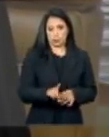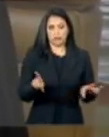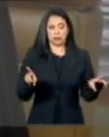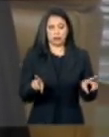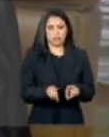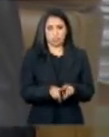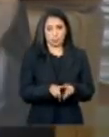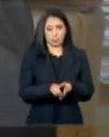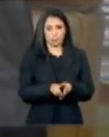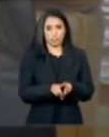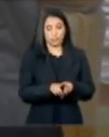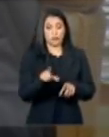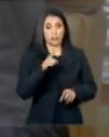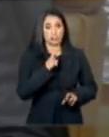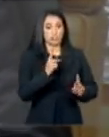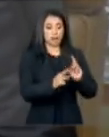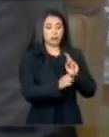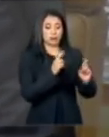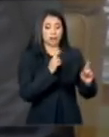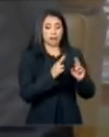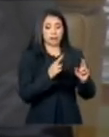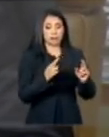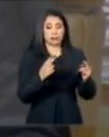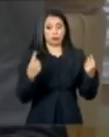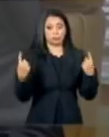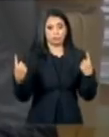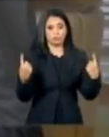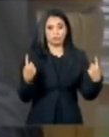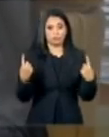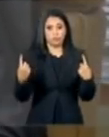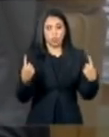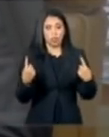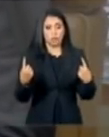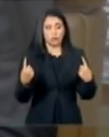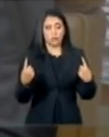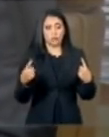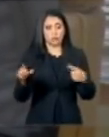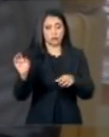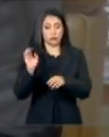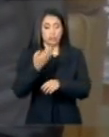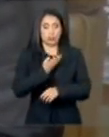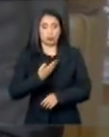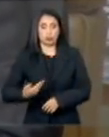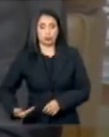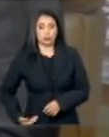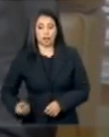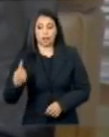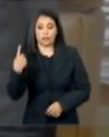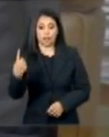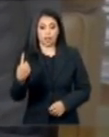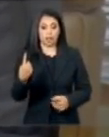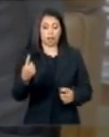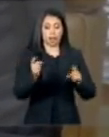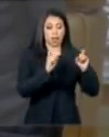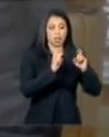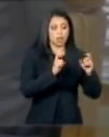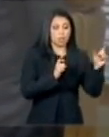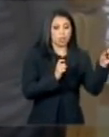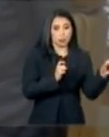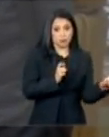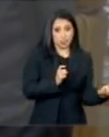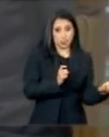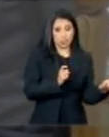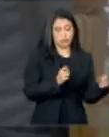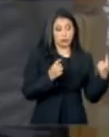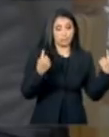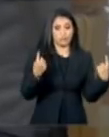de polaridade conflitante entre o estado de um lado eo administrado ou a pessoa interessada de